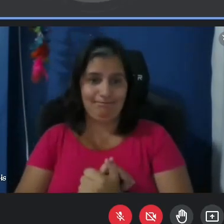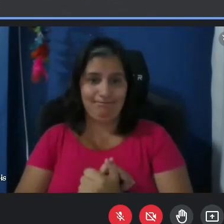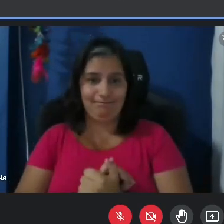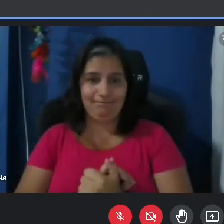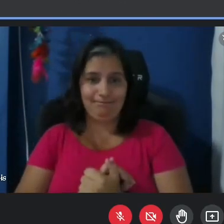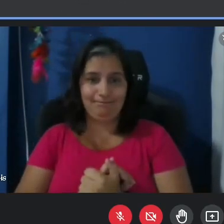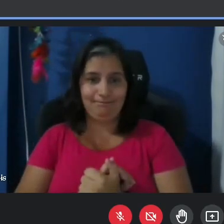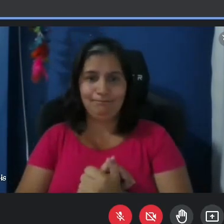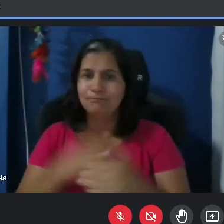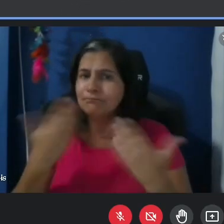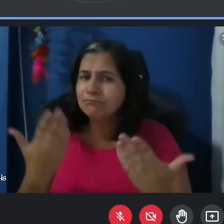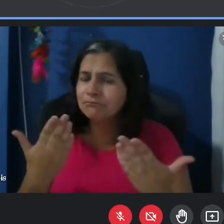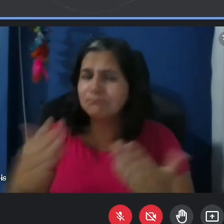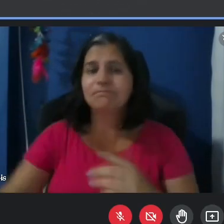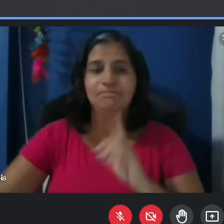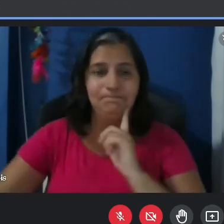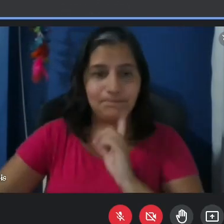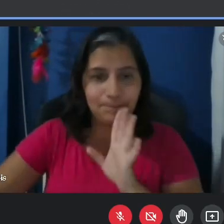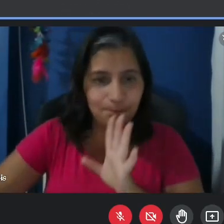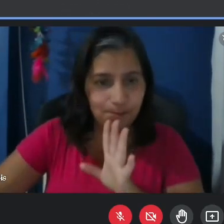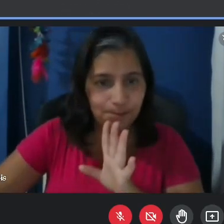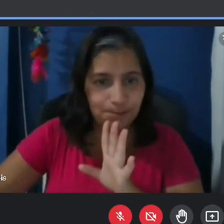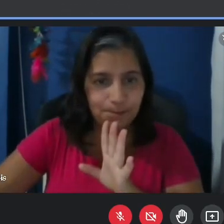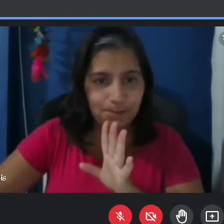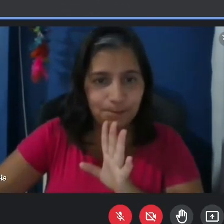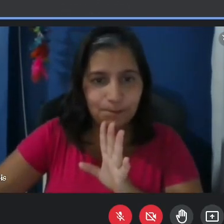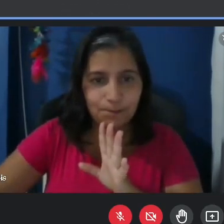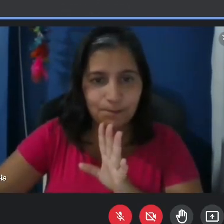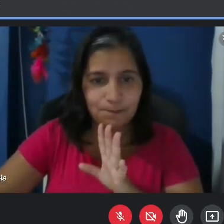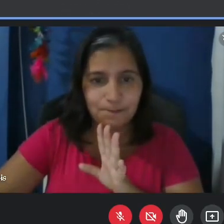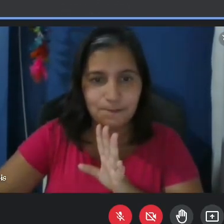a comunidade surda.